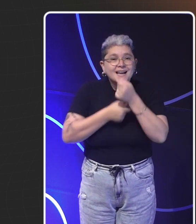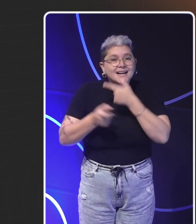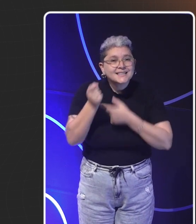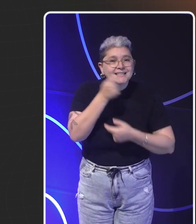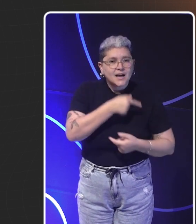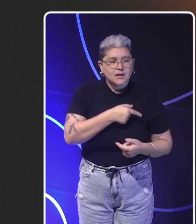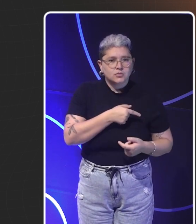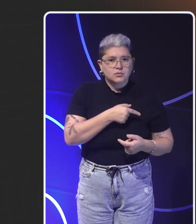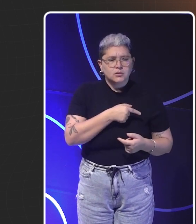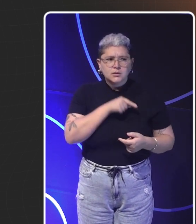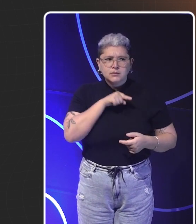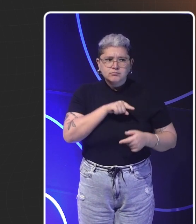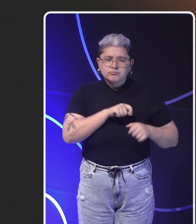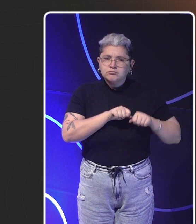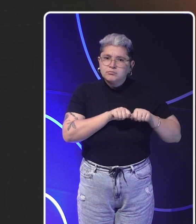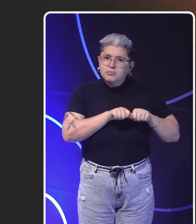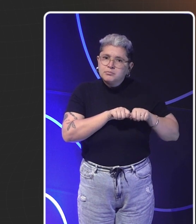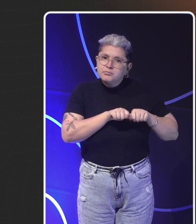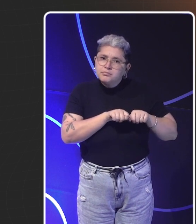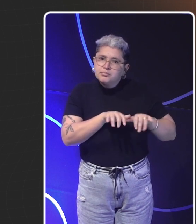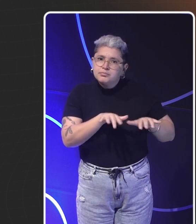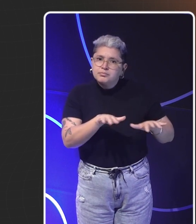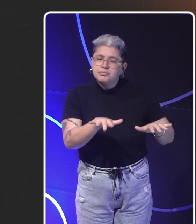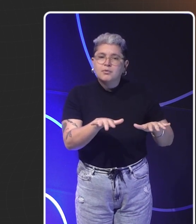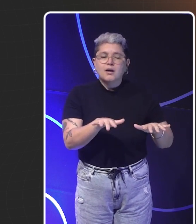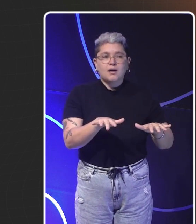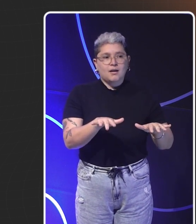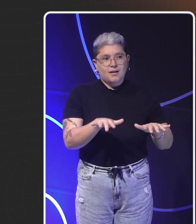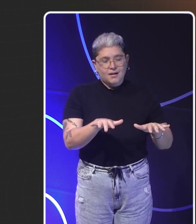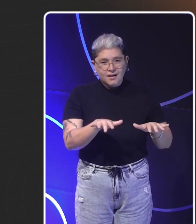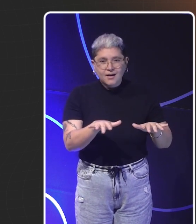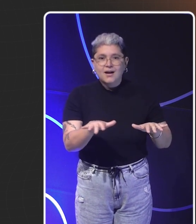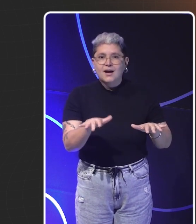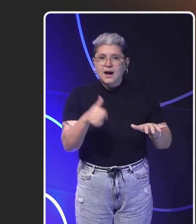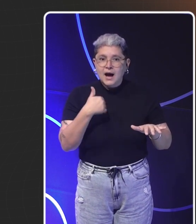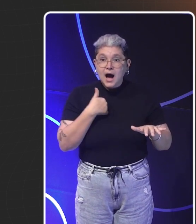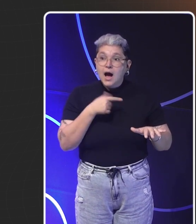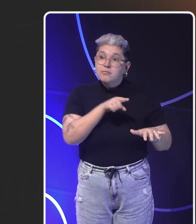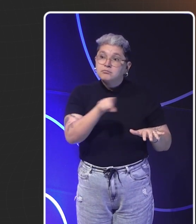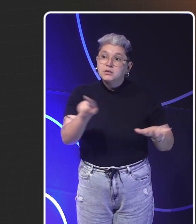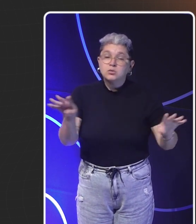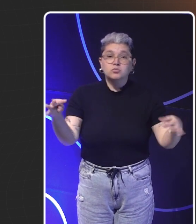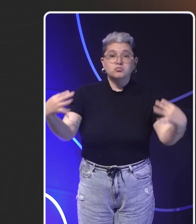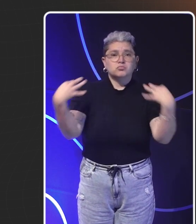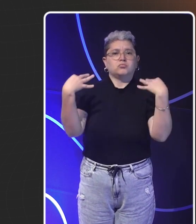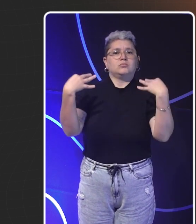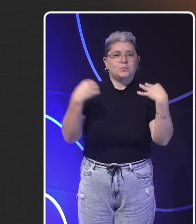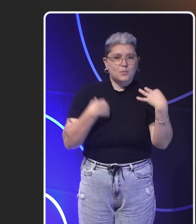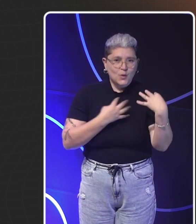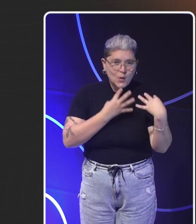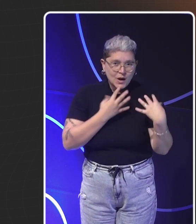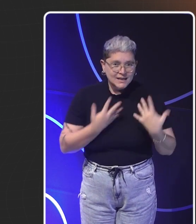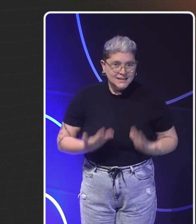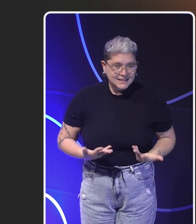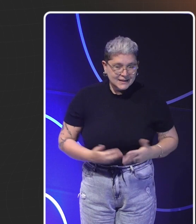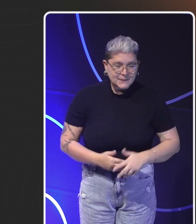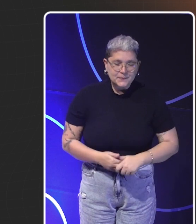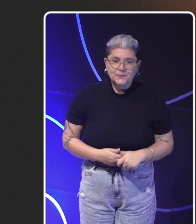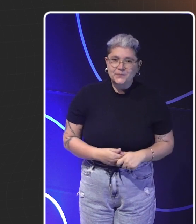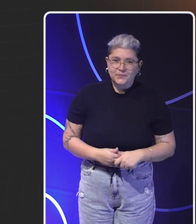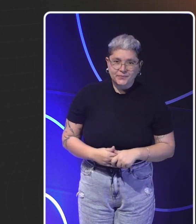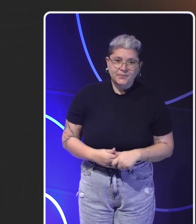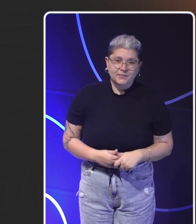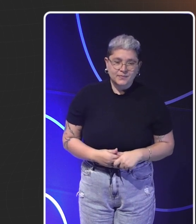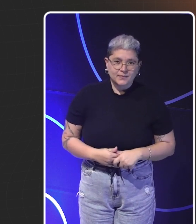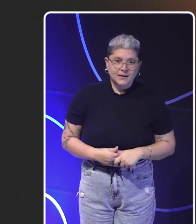isso começou também a mostrar um pouco mais para o mundo. E a gente,